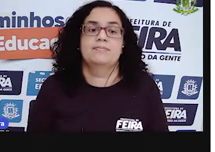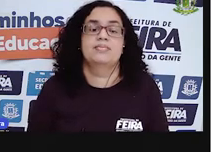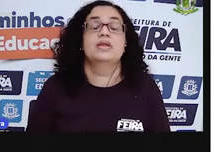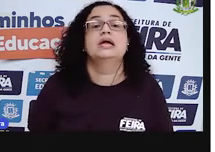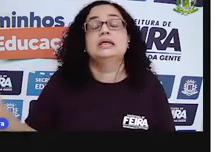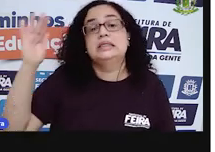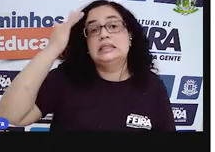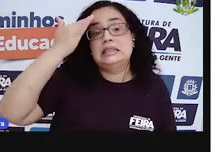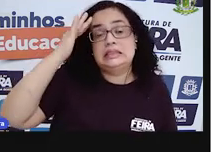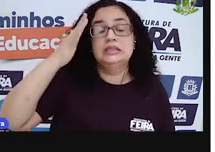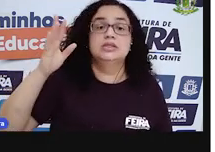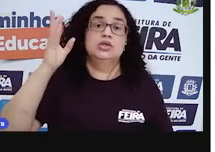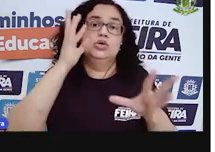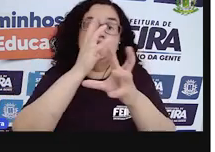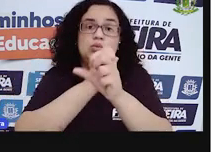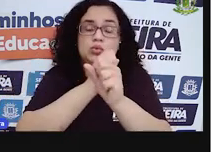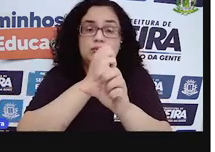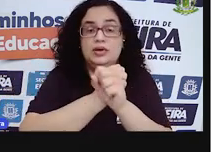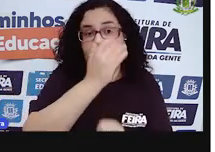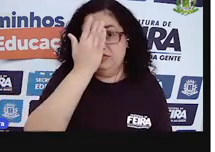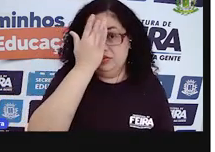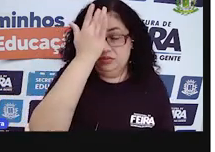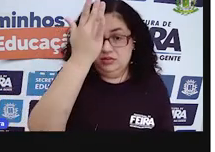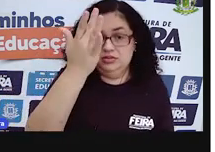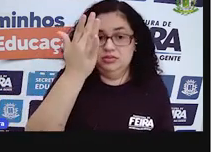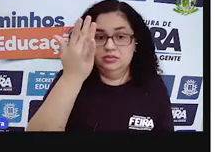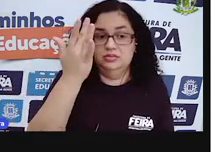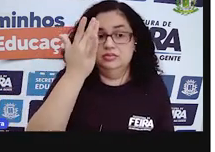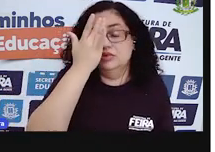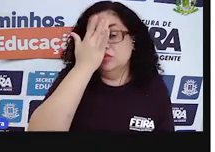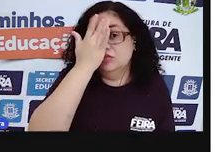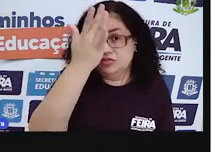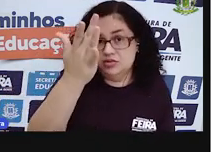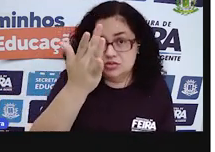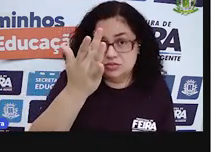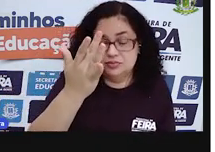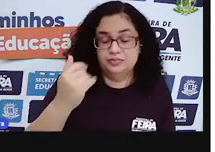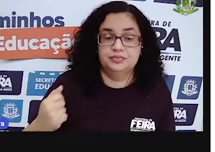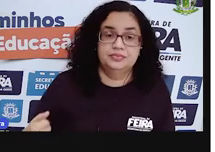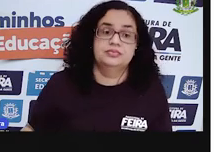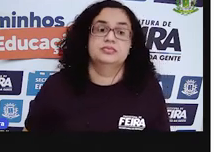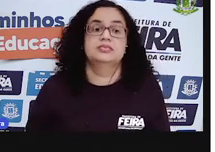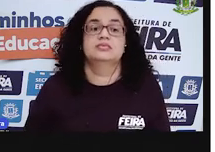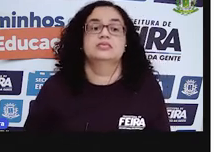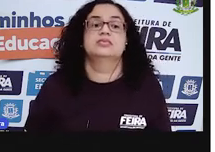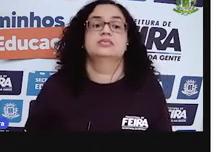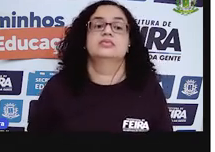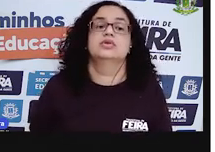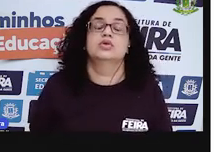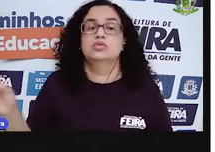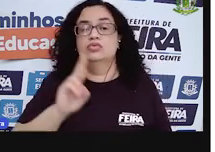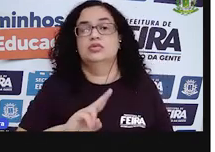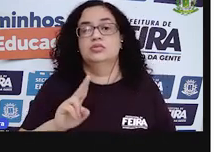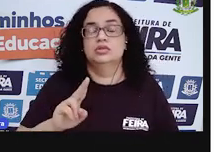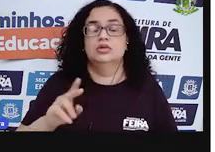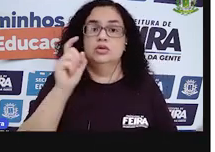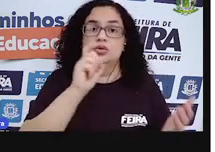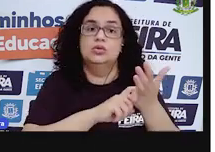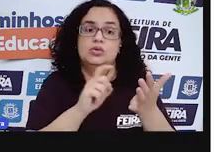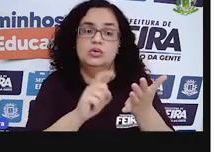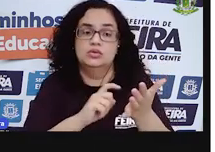então vamos entender esse cálculo aí é fácil é fácil e nós vamos usar